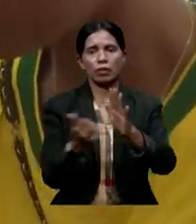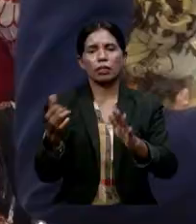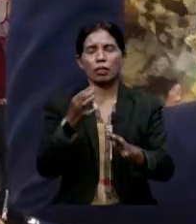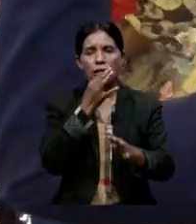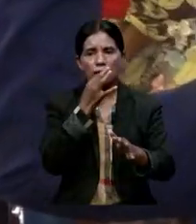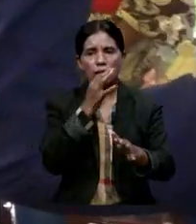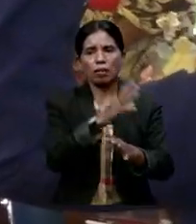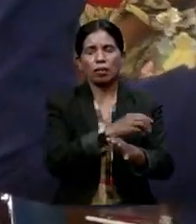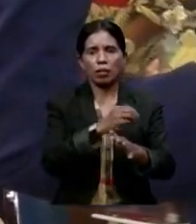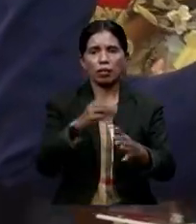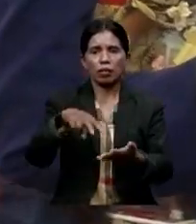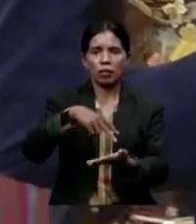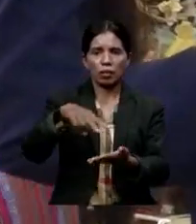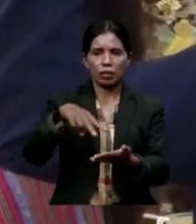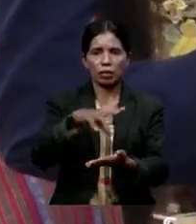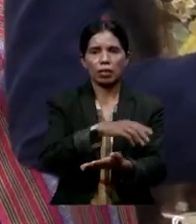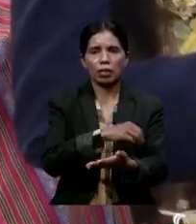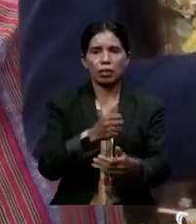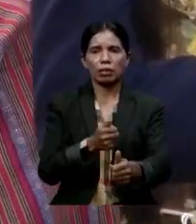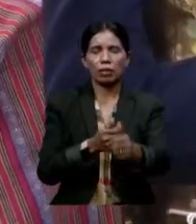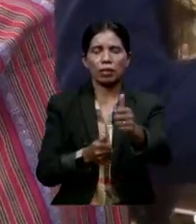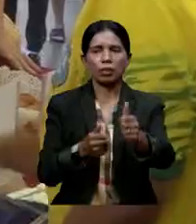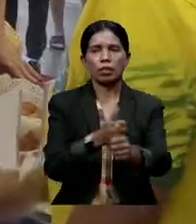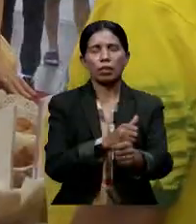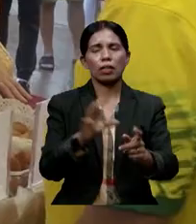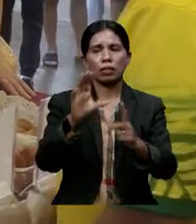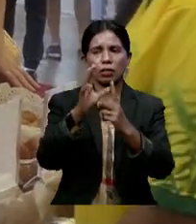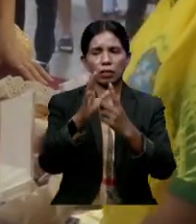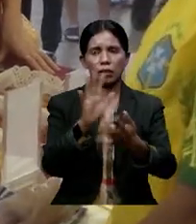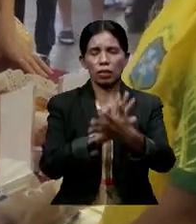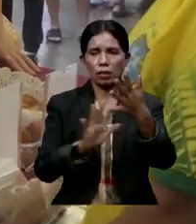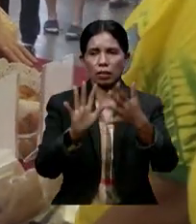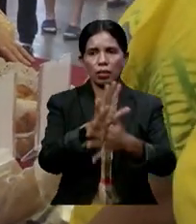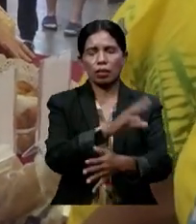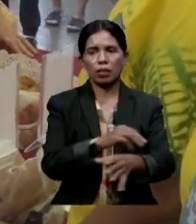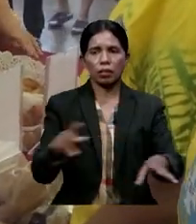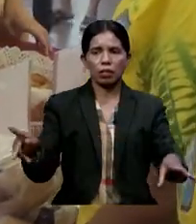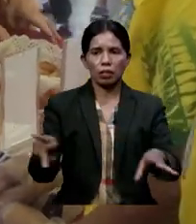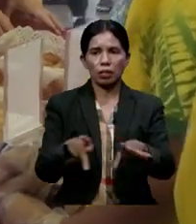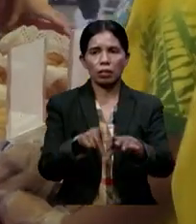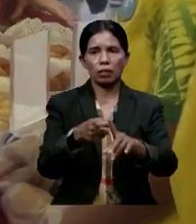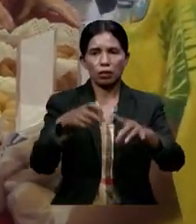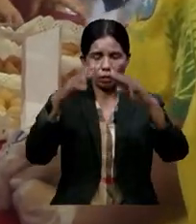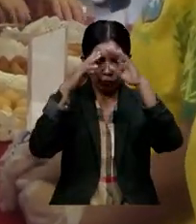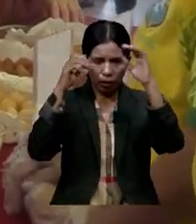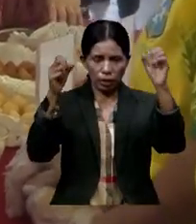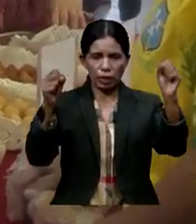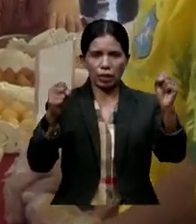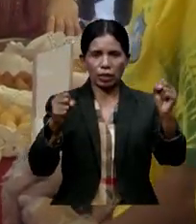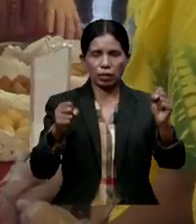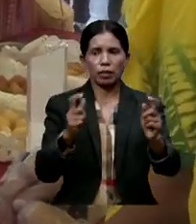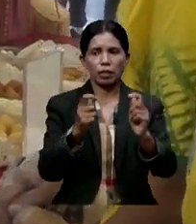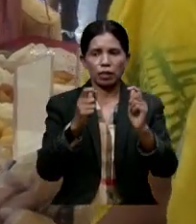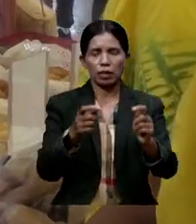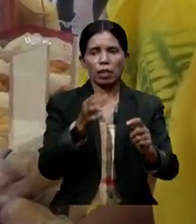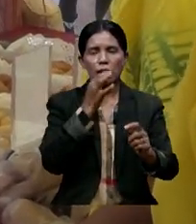local, no Mos dança tradicional, tuir ida ida minha cultura. E a cerimônia no Mos marca a presença do seu presidente da República, onde coco